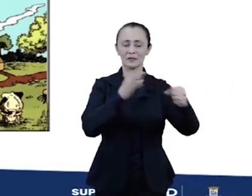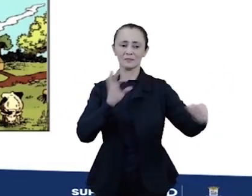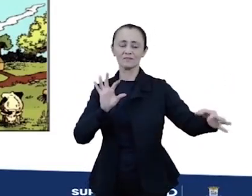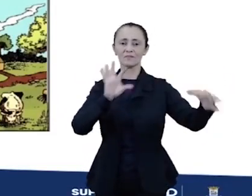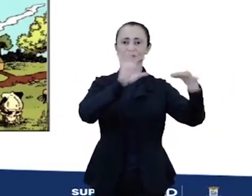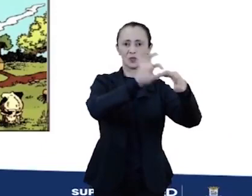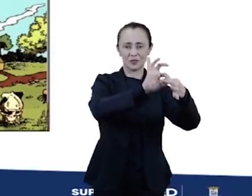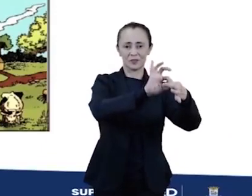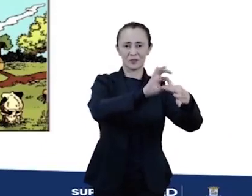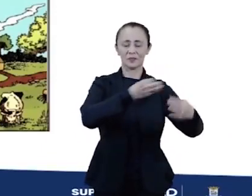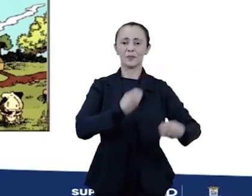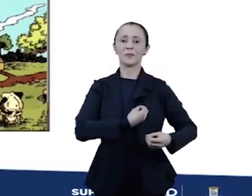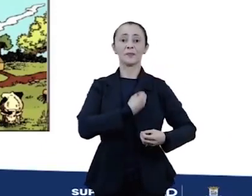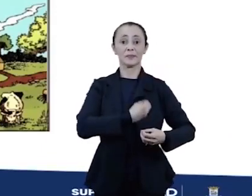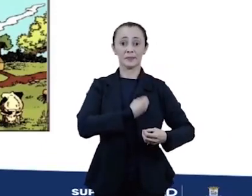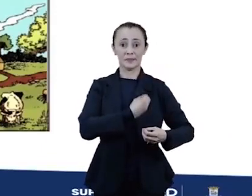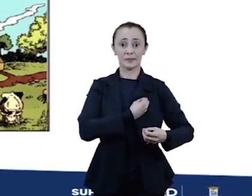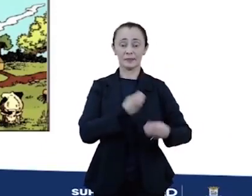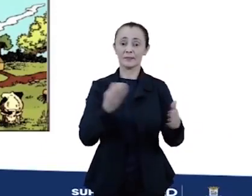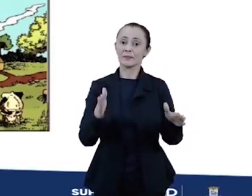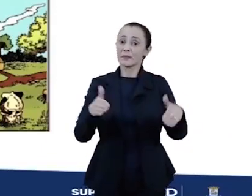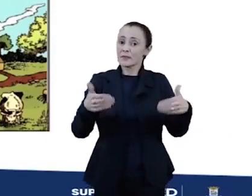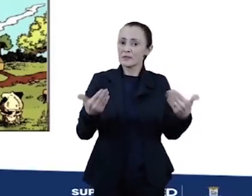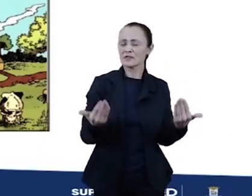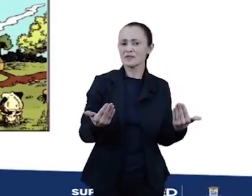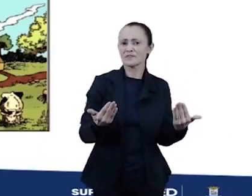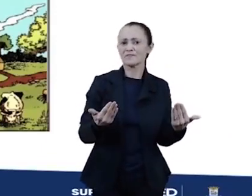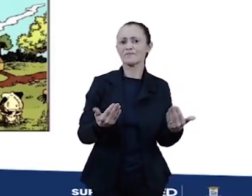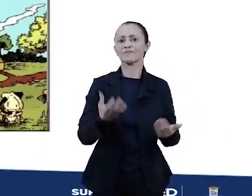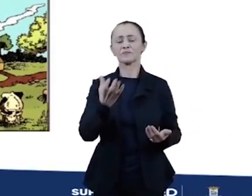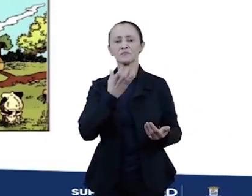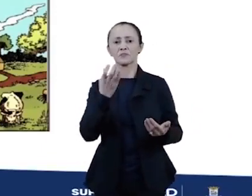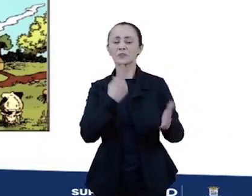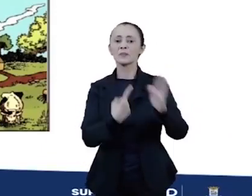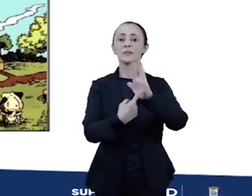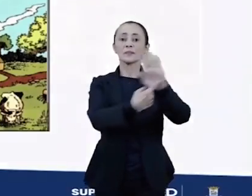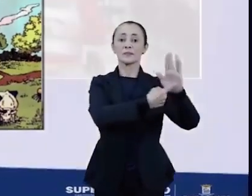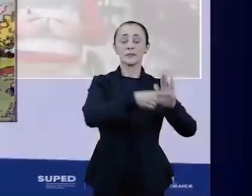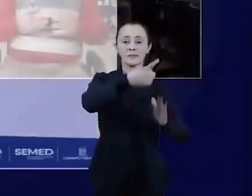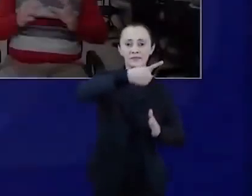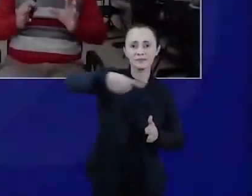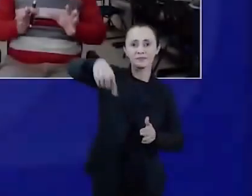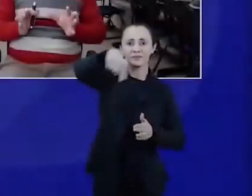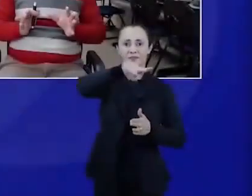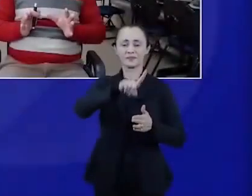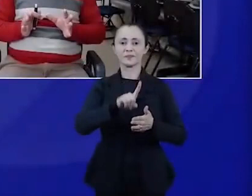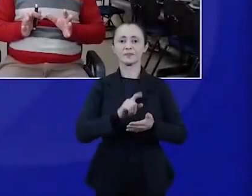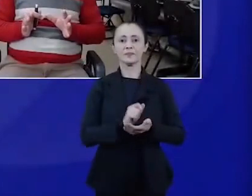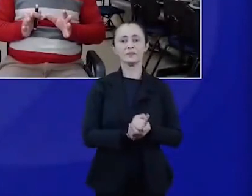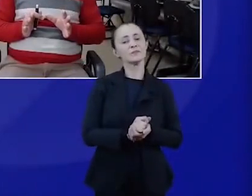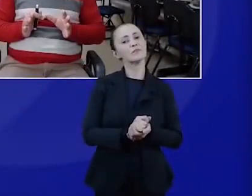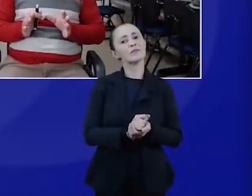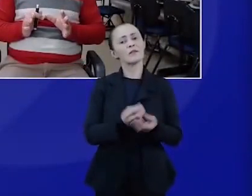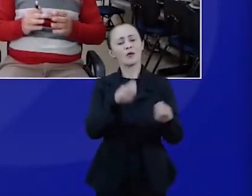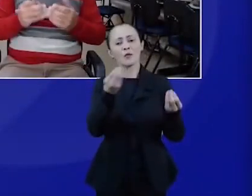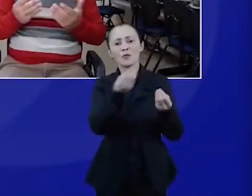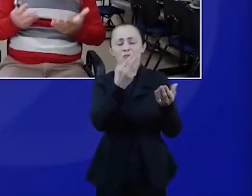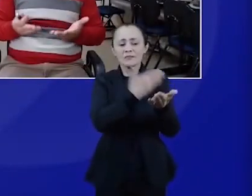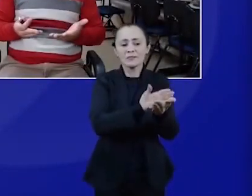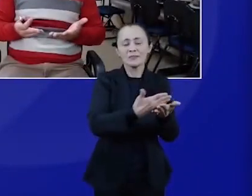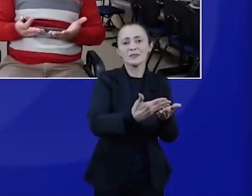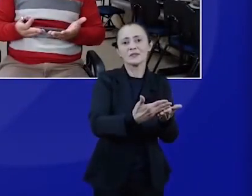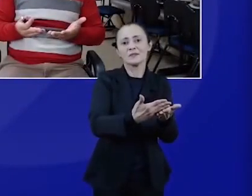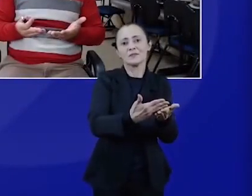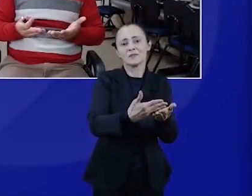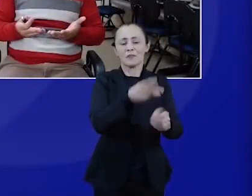presente. Com isso, nós gostaríamos de apresentar para vocês, então, o princípio pedagógico como meio